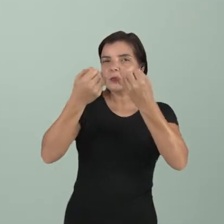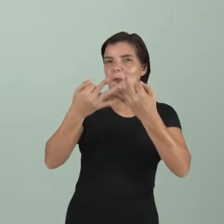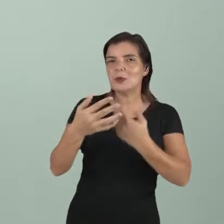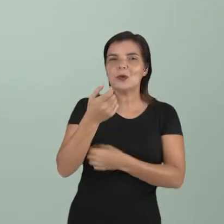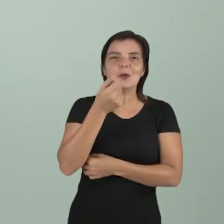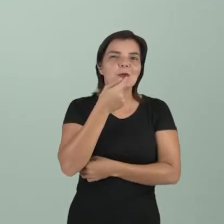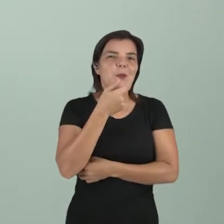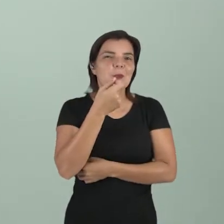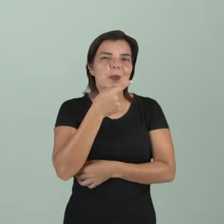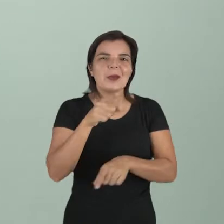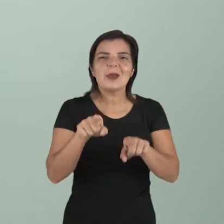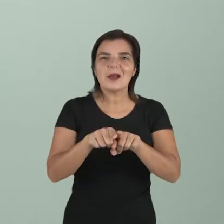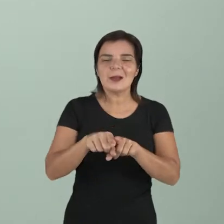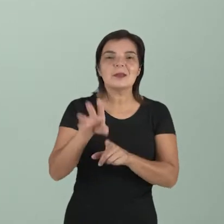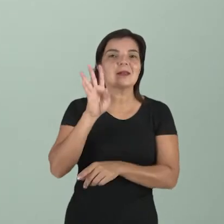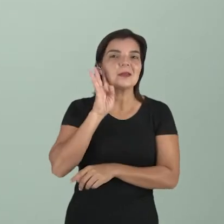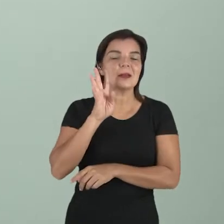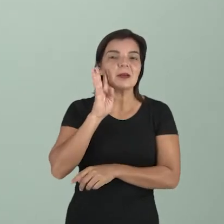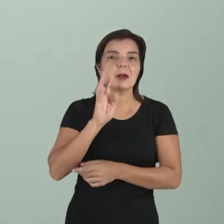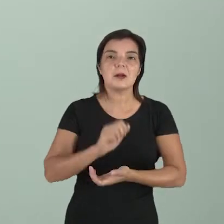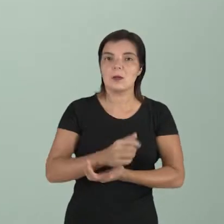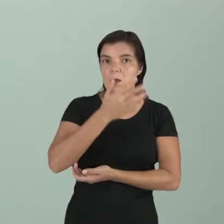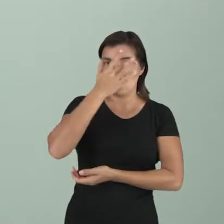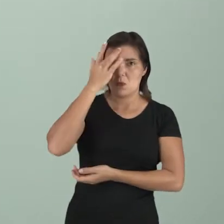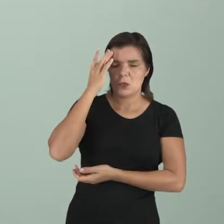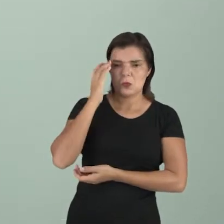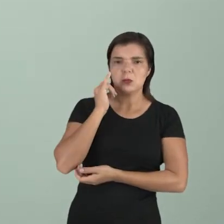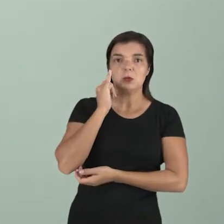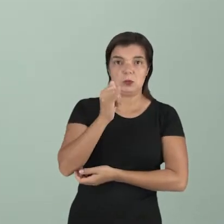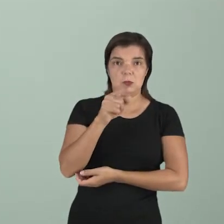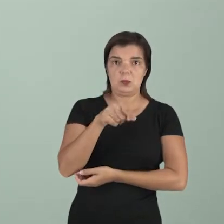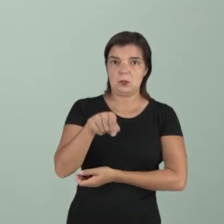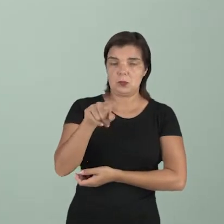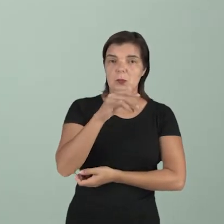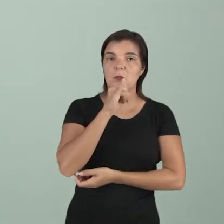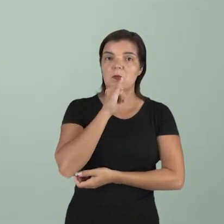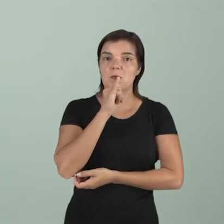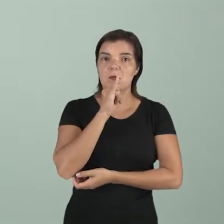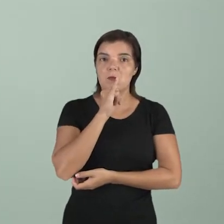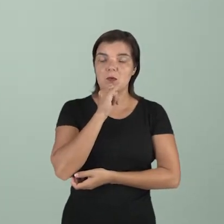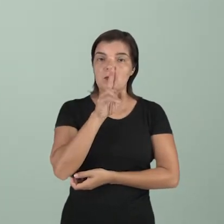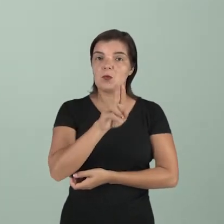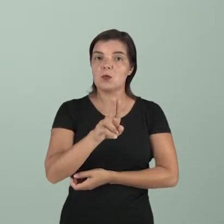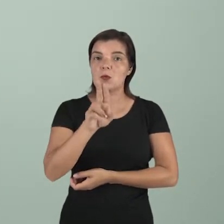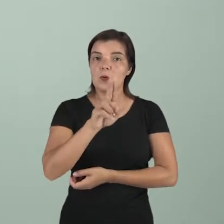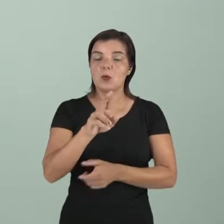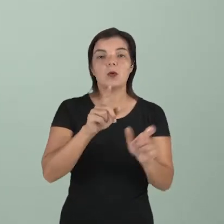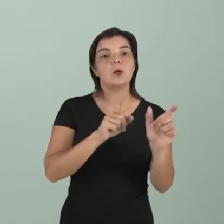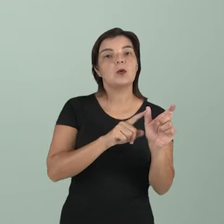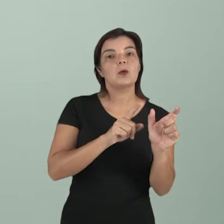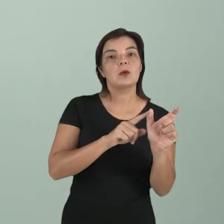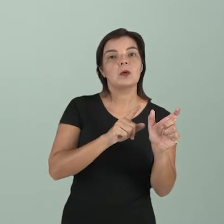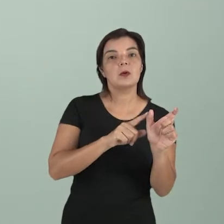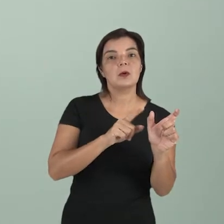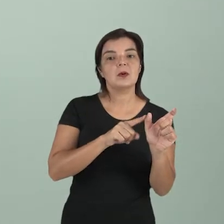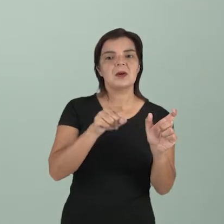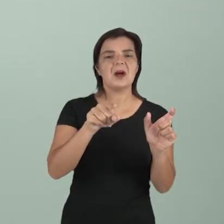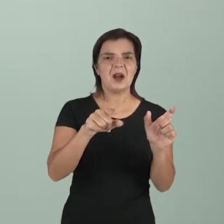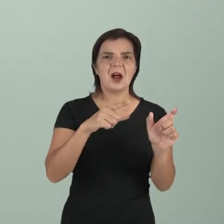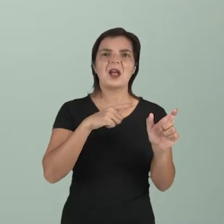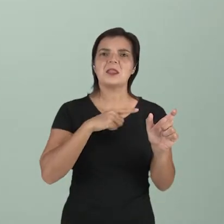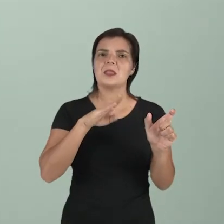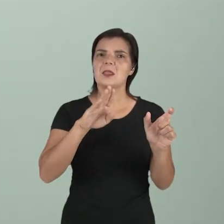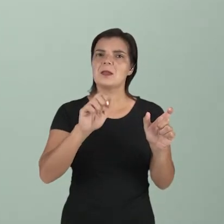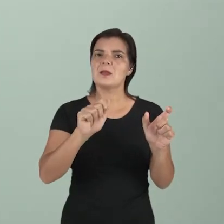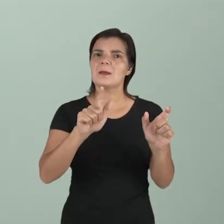e chama você, por exemplo, de nego véi, não é um insulto, é uma maneira de falar, você já vai saber que aquela pessoa é de Cruzeiro do